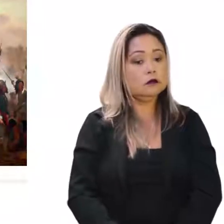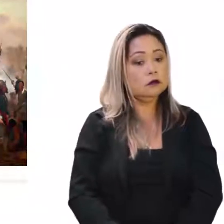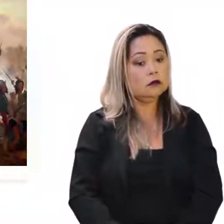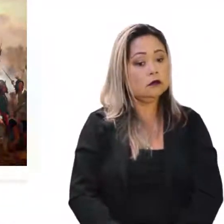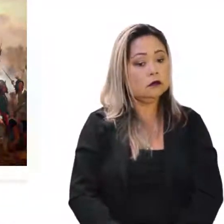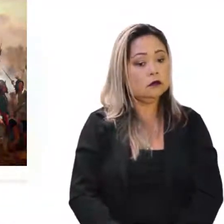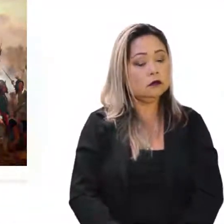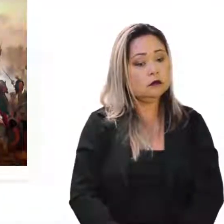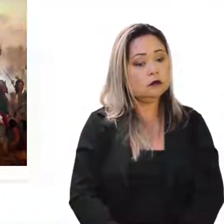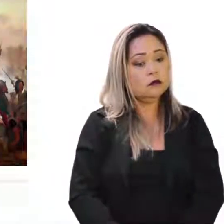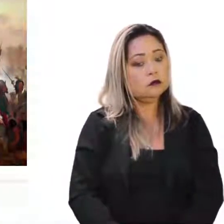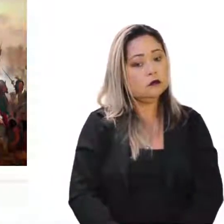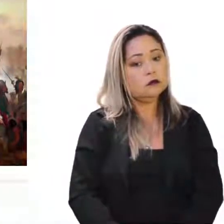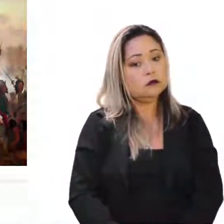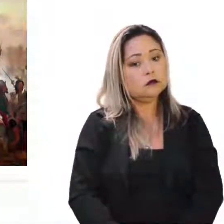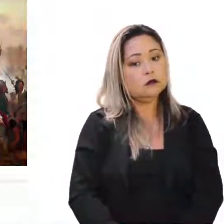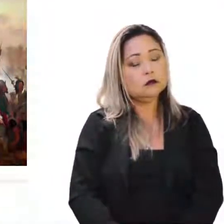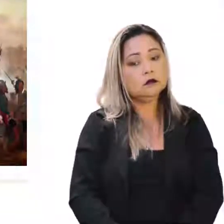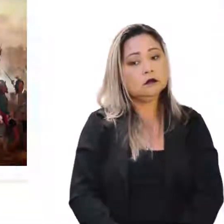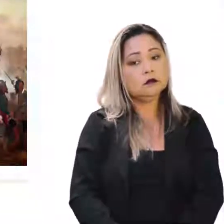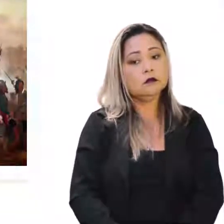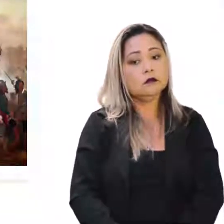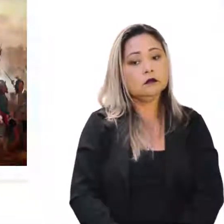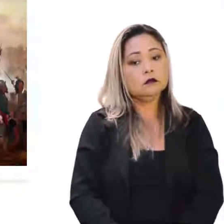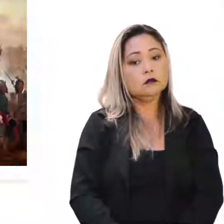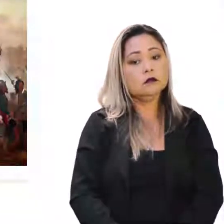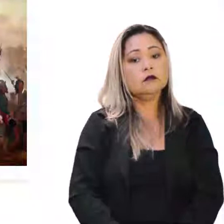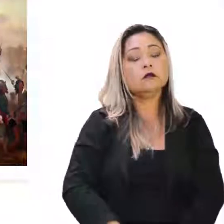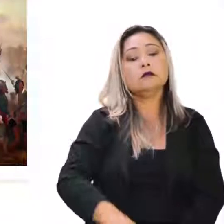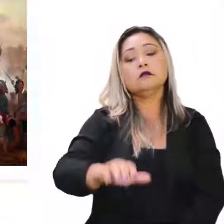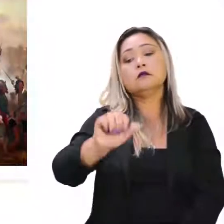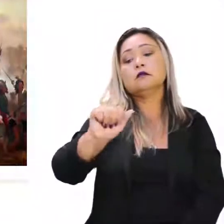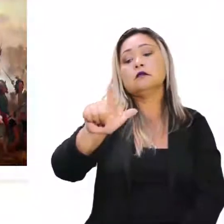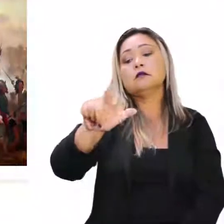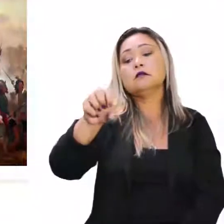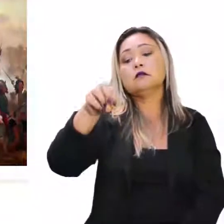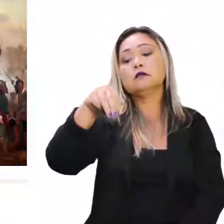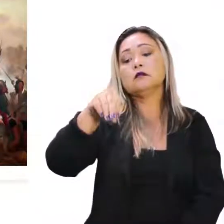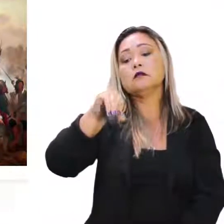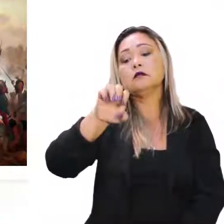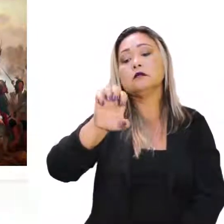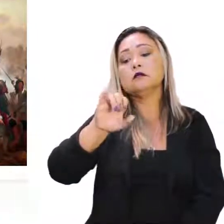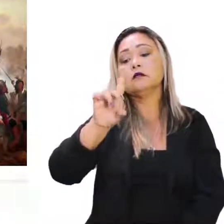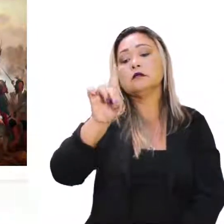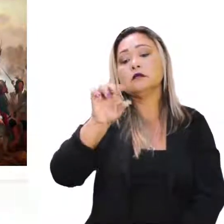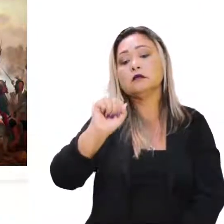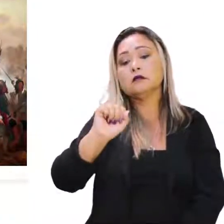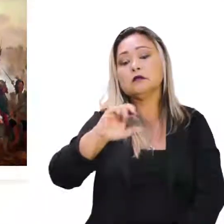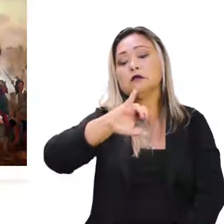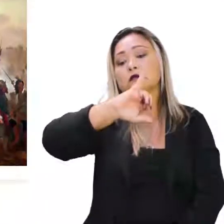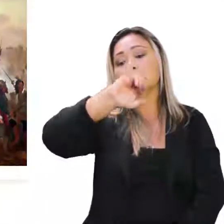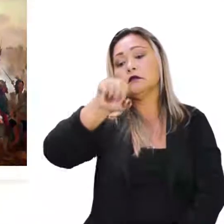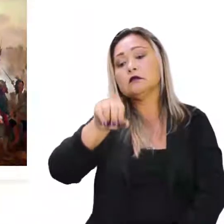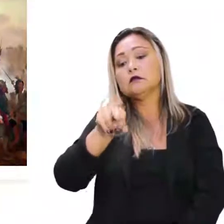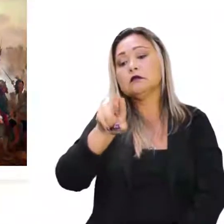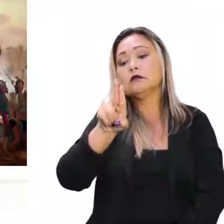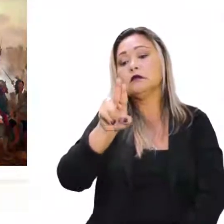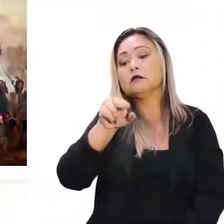Pode falar um pouquinho, professor, aí desse artista? Pois é. Almeida Júnior, um artista muito importante brasileiro. Mais um pouco das